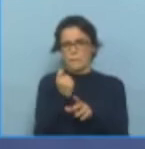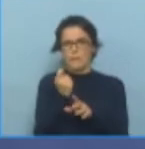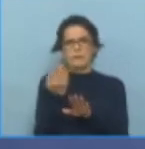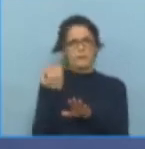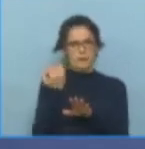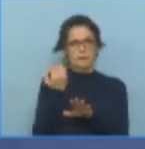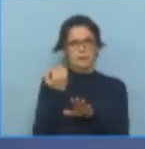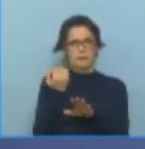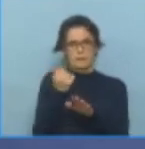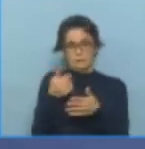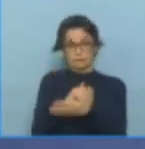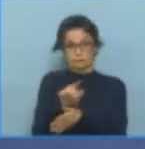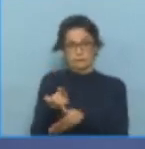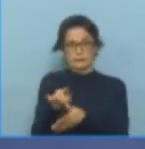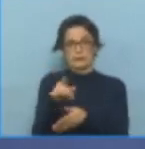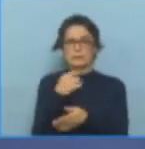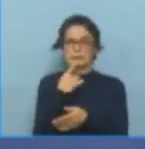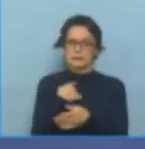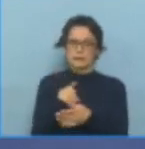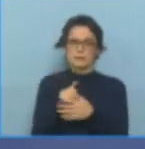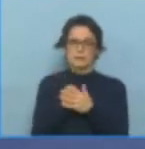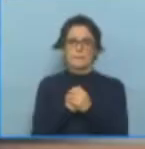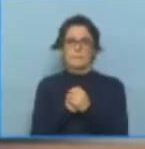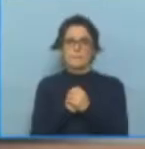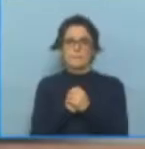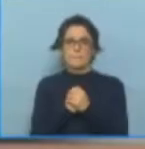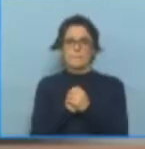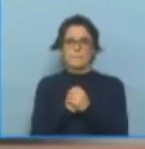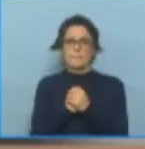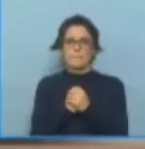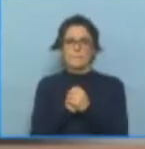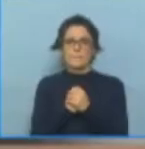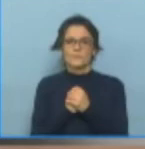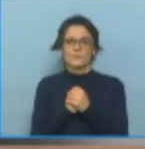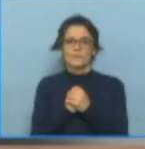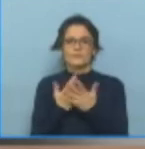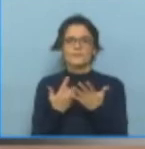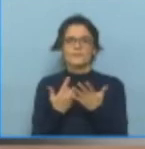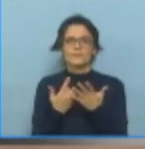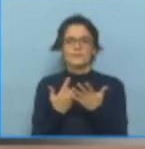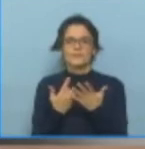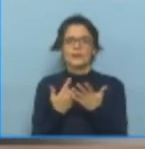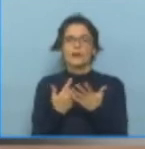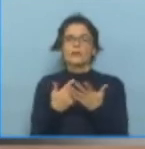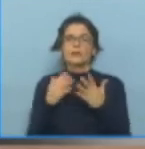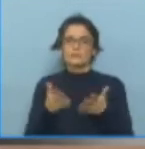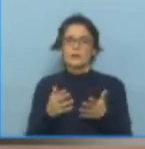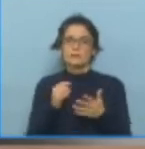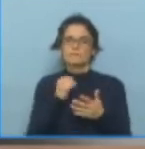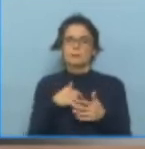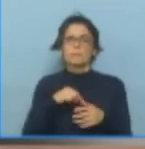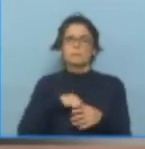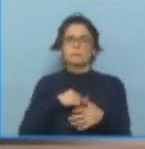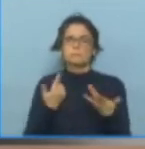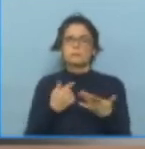estas coisas muito bonitas que nós às vezes proibimos as pessoas de dizer. Diz ela assim à tanta, já posso partir. Eu digo assim, mãe, onde é que quer